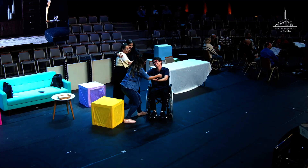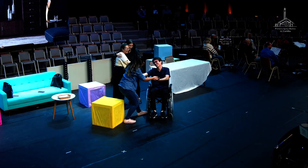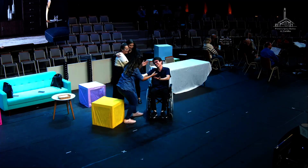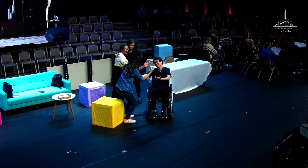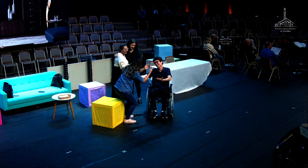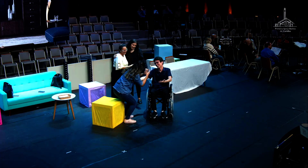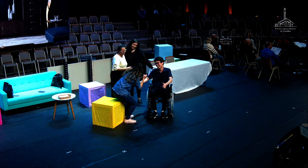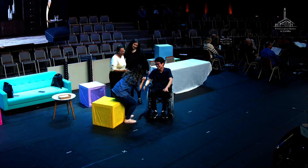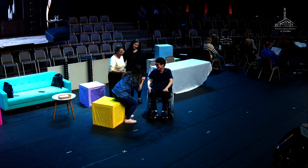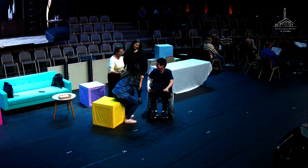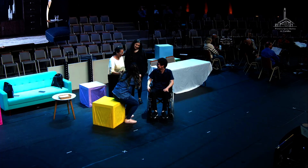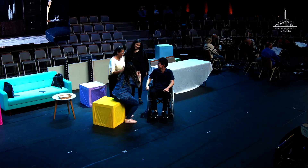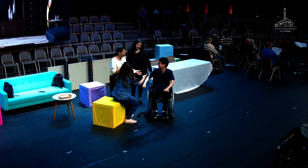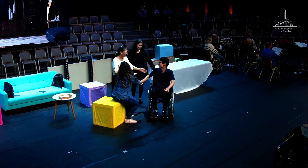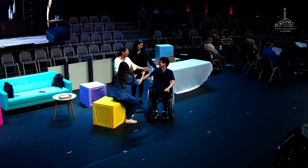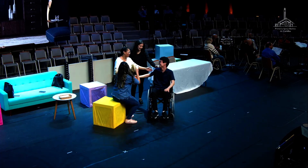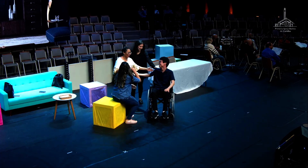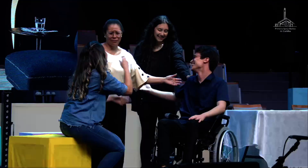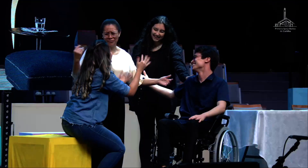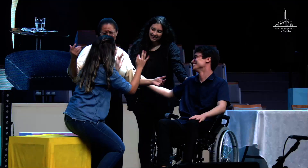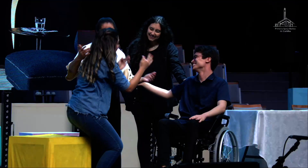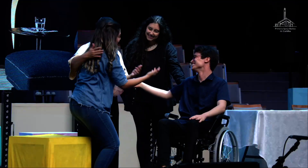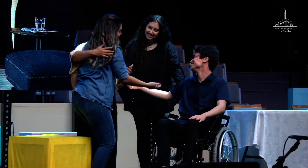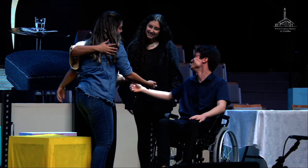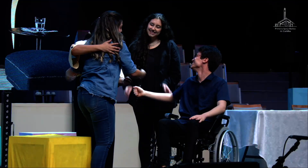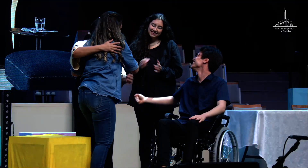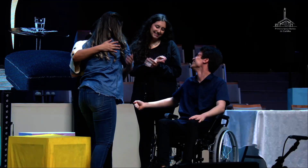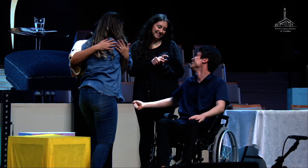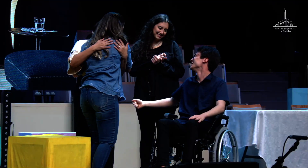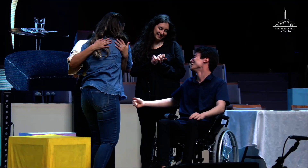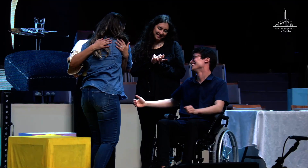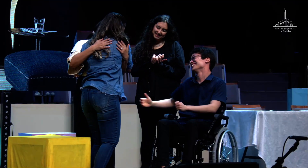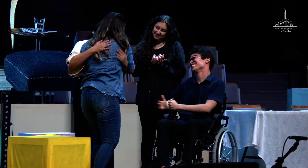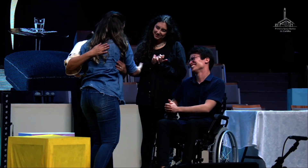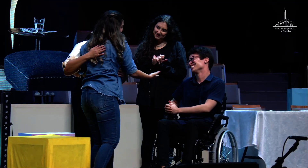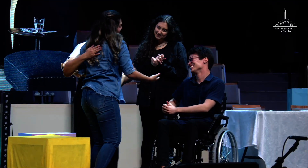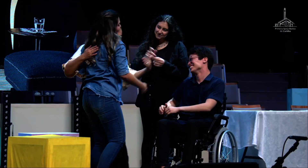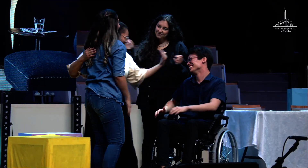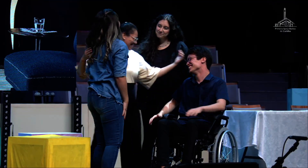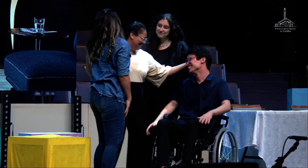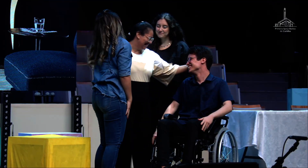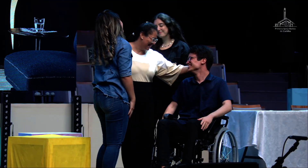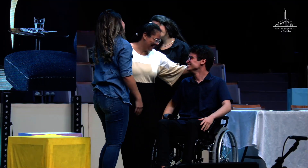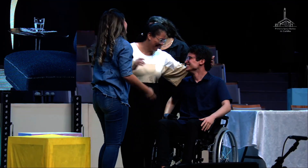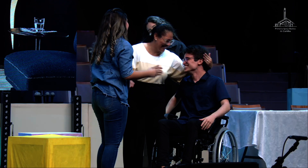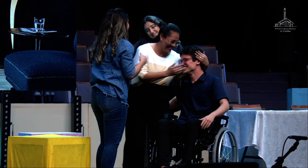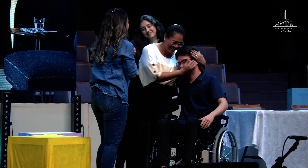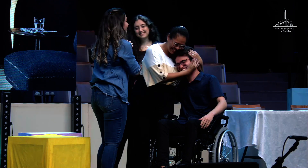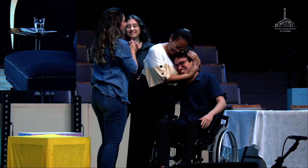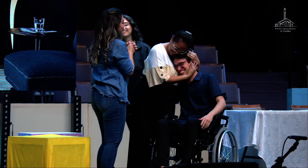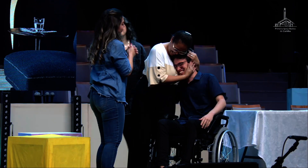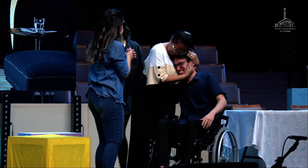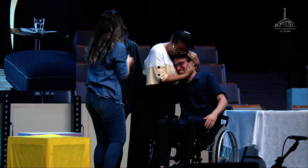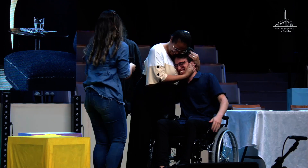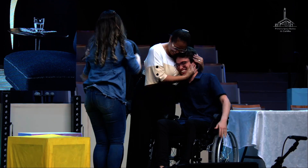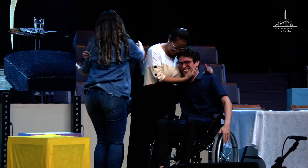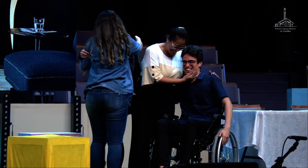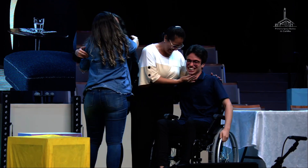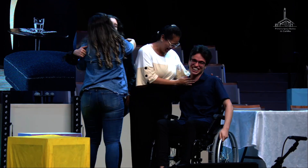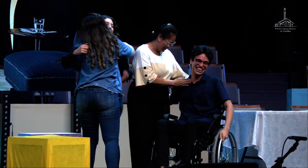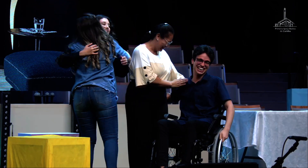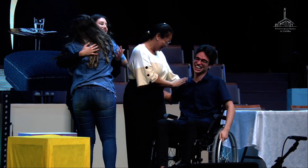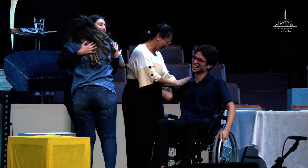que lindos. Ai, meus Ai, filhos. Ai, graças a Deus. Como é bom vê-los graças assim. Graças a Deus.